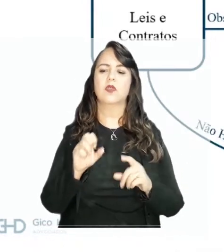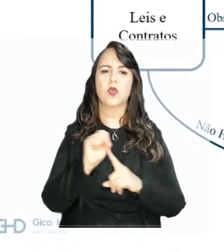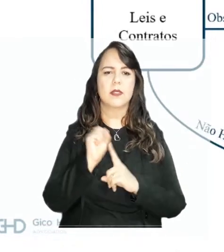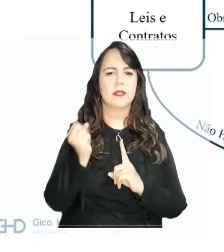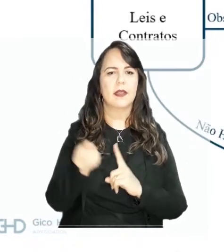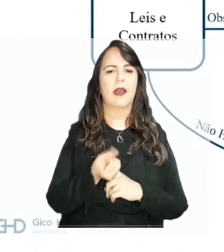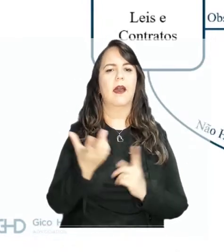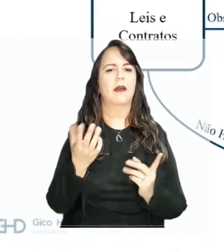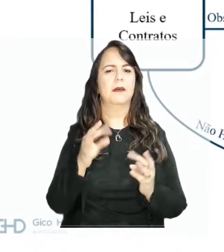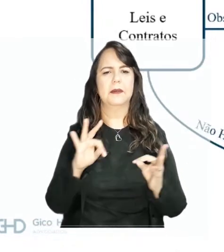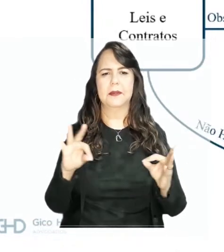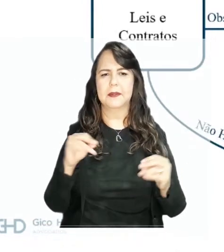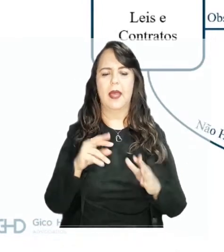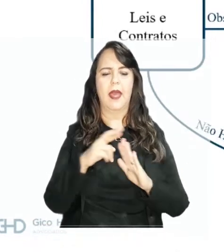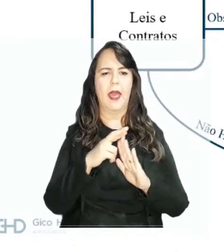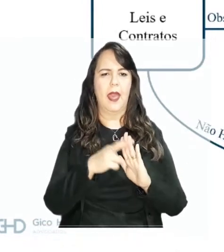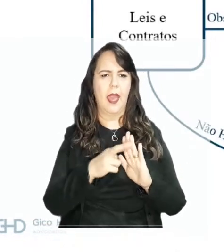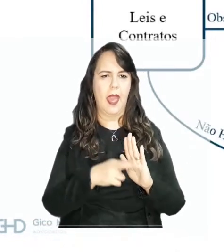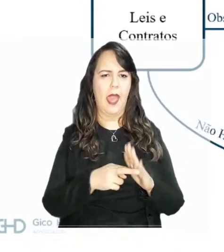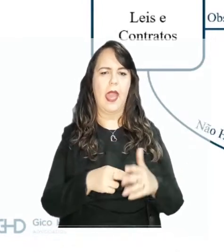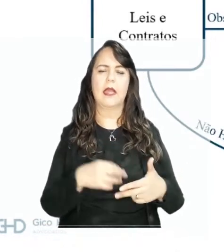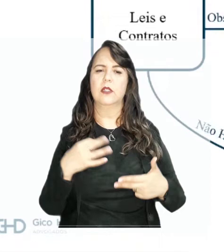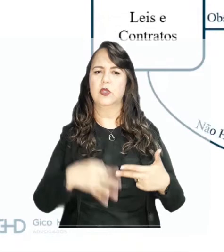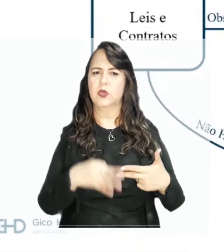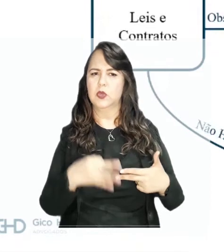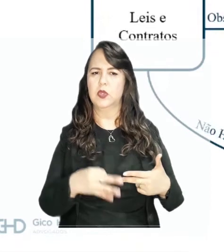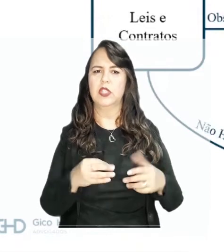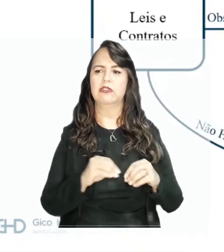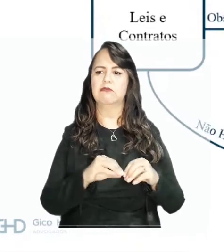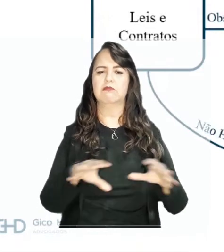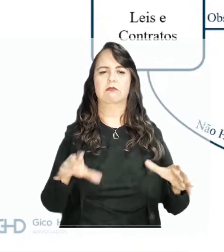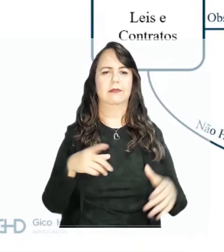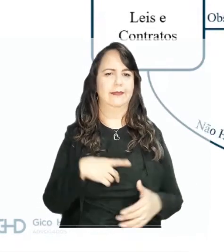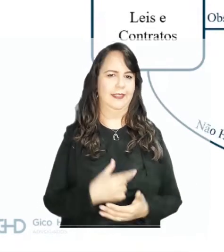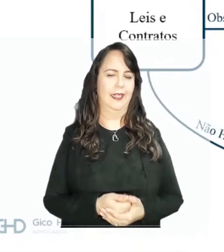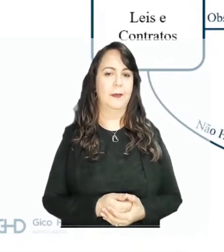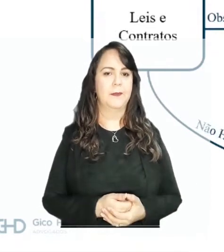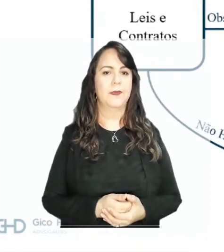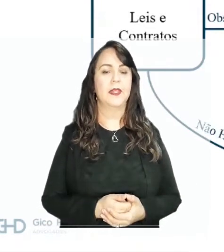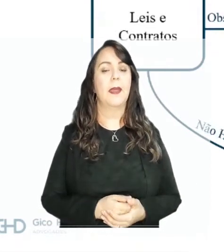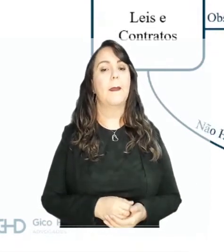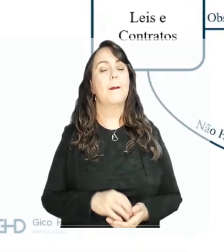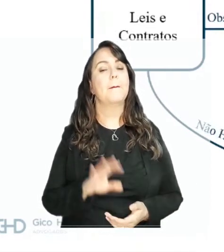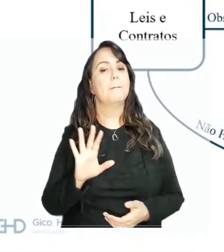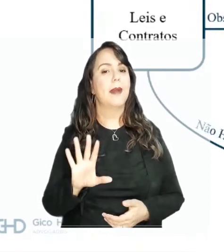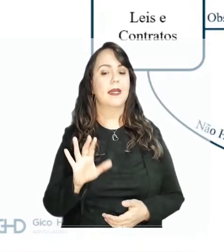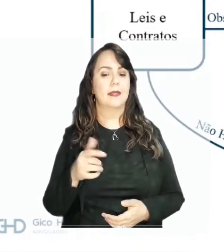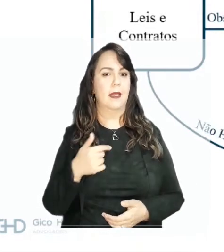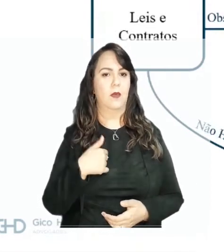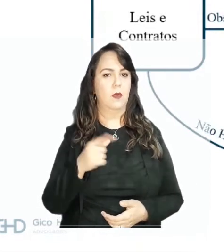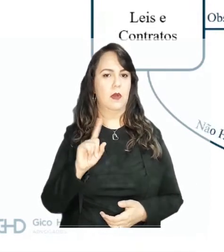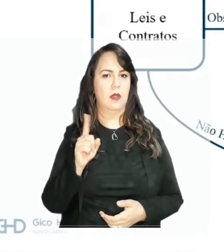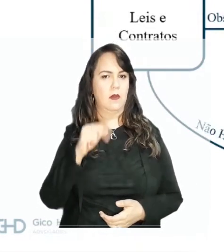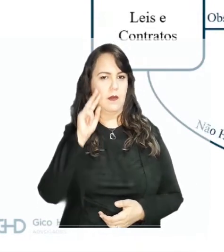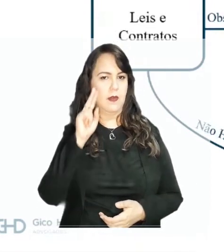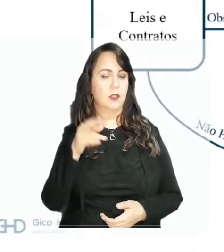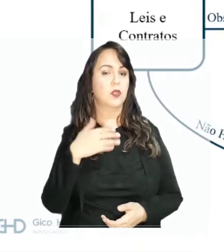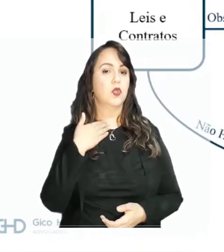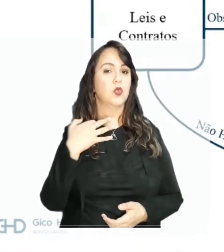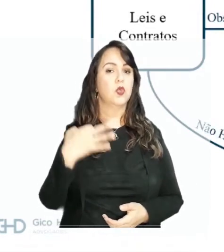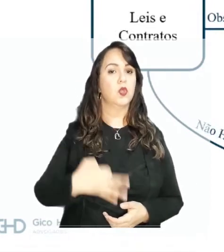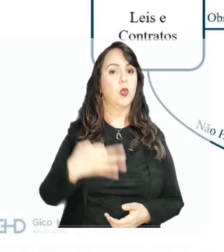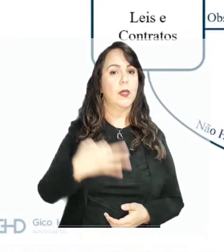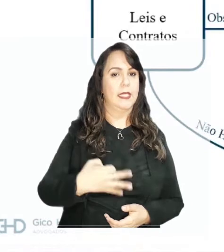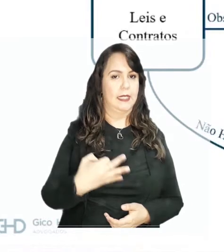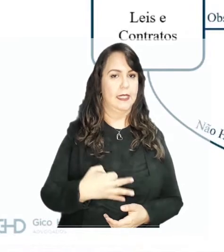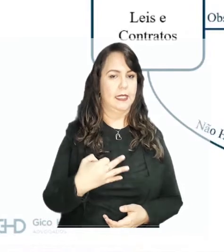do julgamento. Veja, eu não vejo um juiz e não um juiz gestor, fazendo jurimetria, não